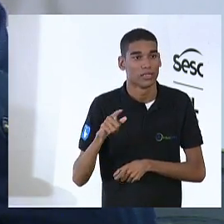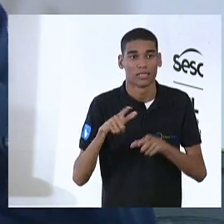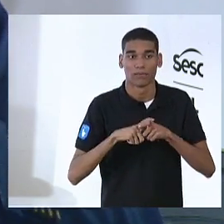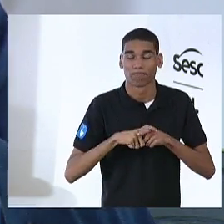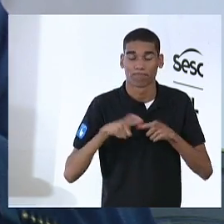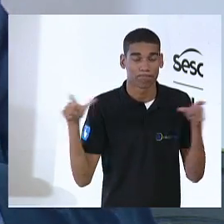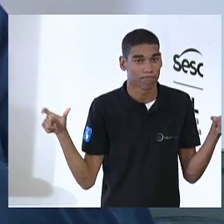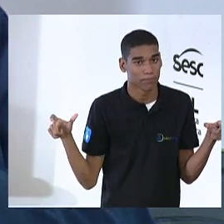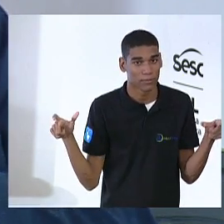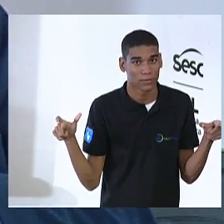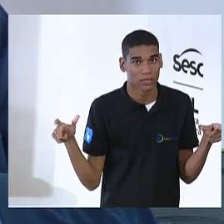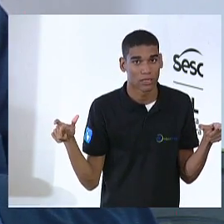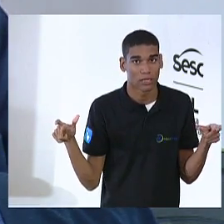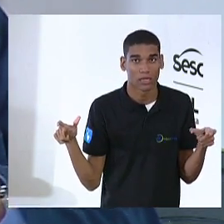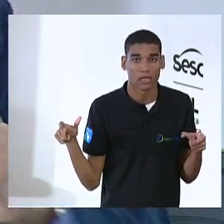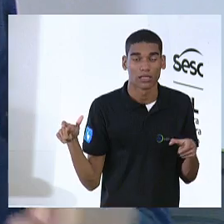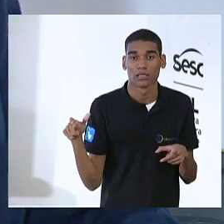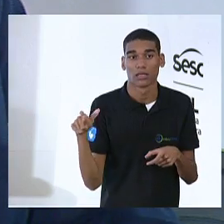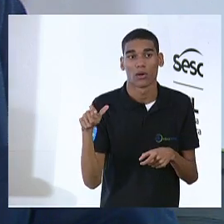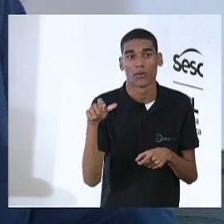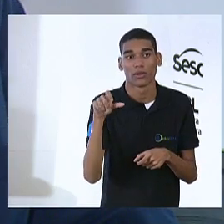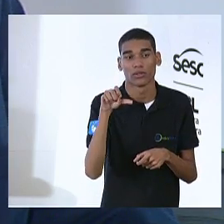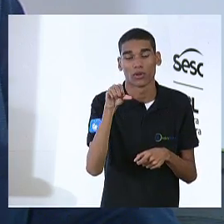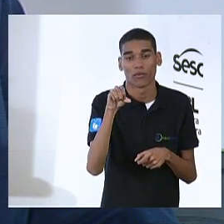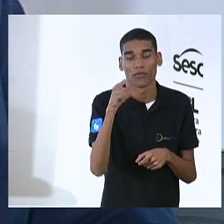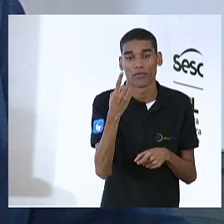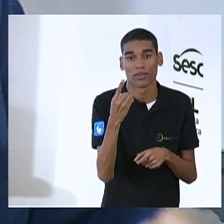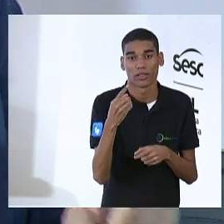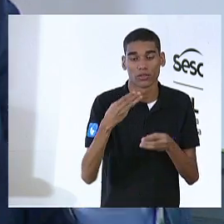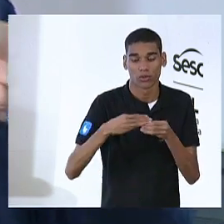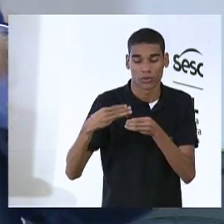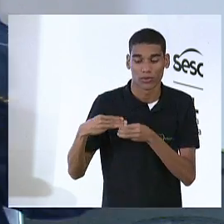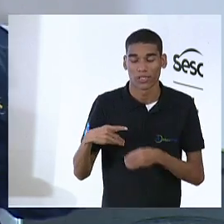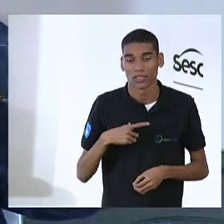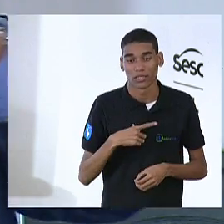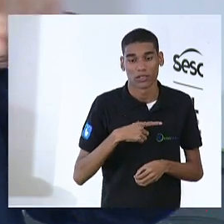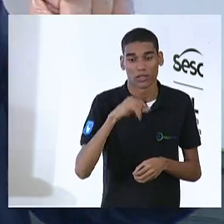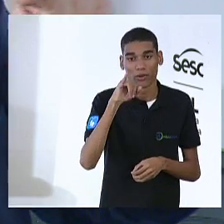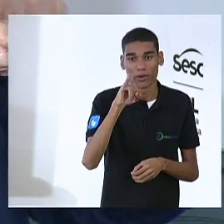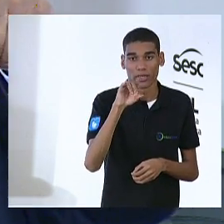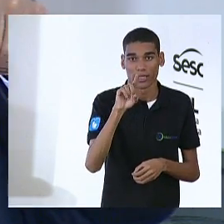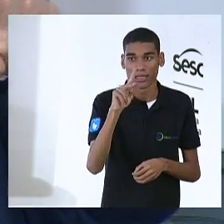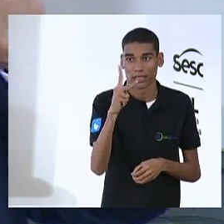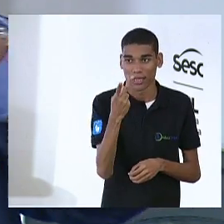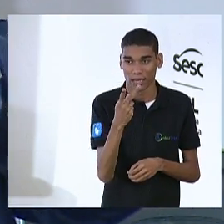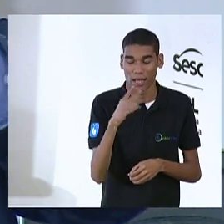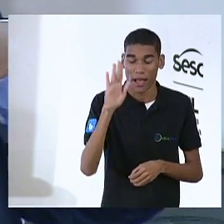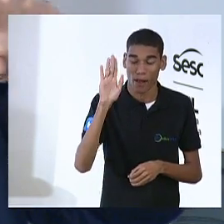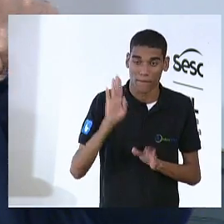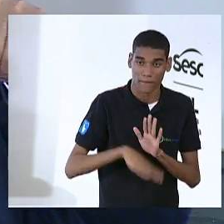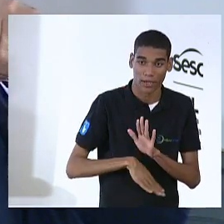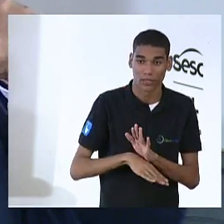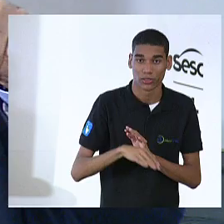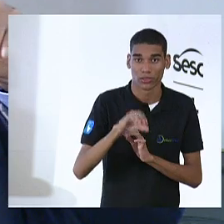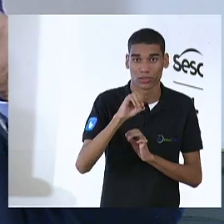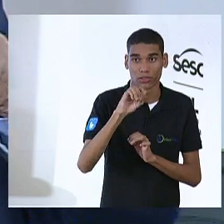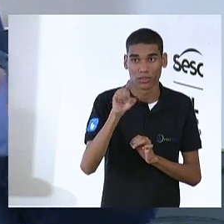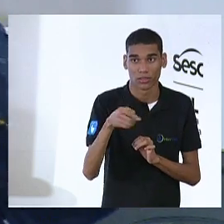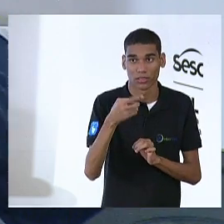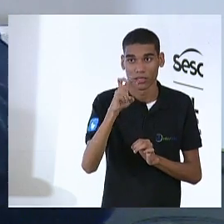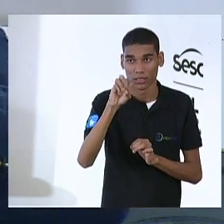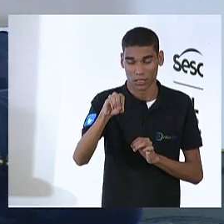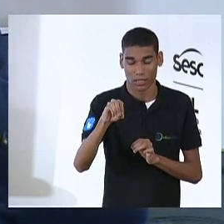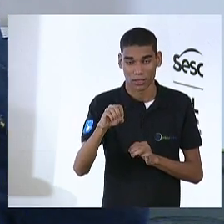tínhamos 85% dos municípios que tinham o IDH abaixo de 0,50, que é classificado muito baixo.